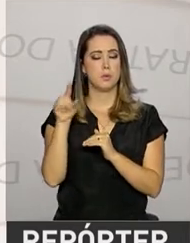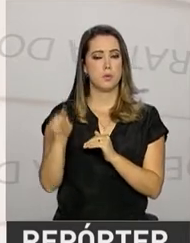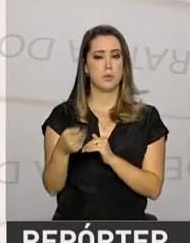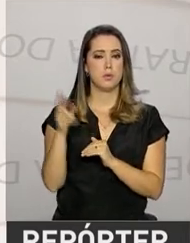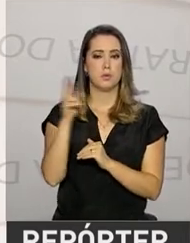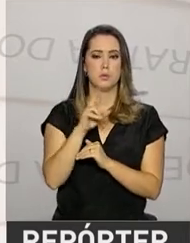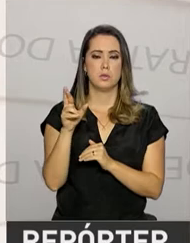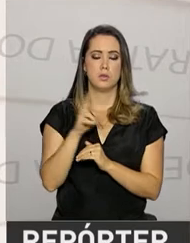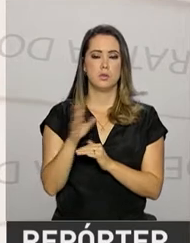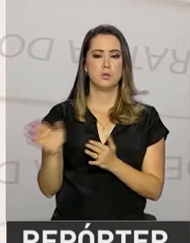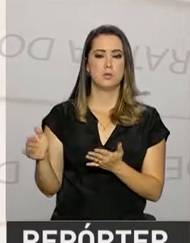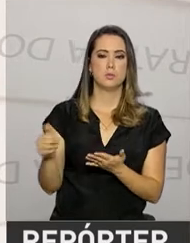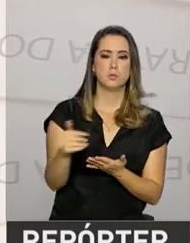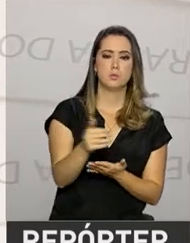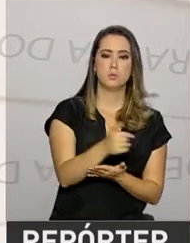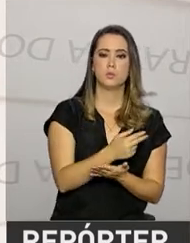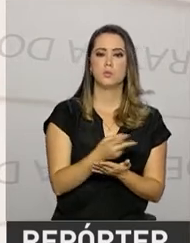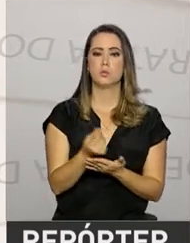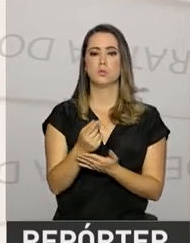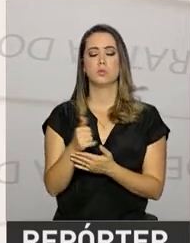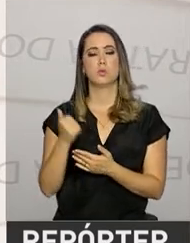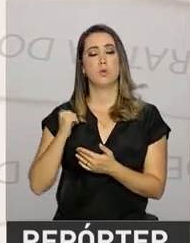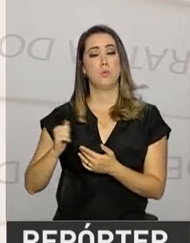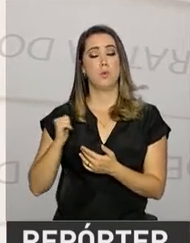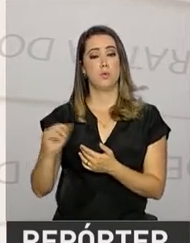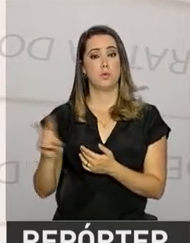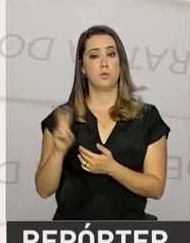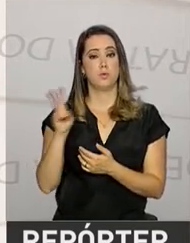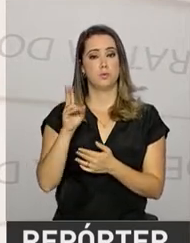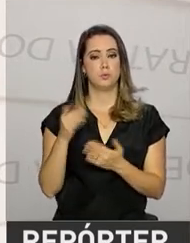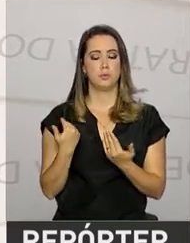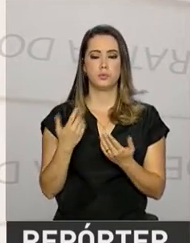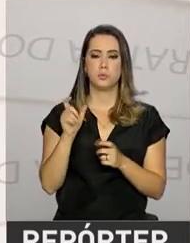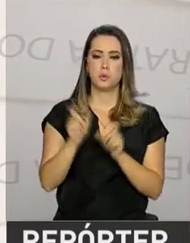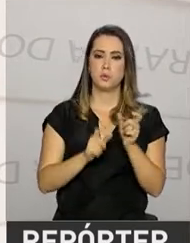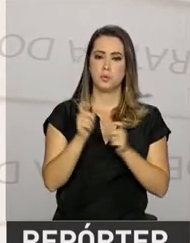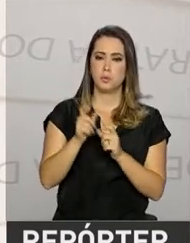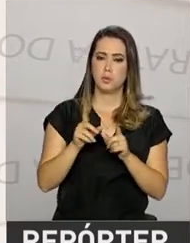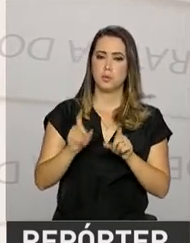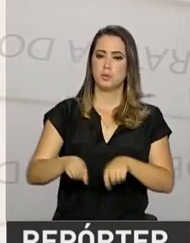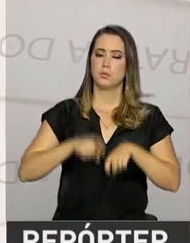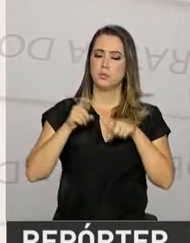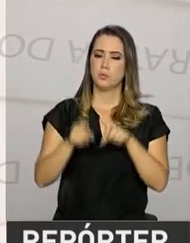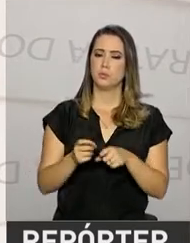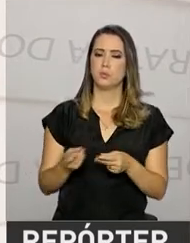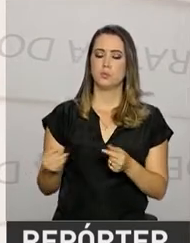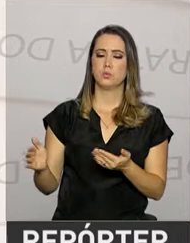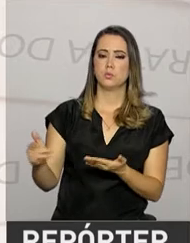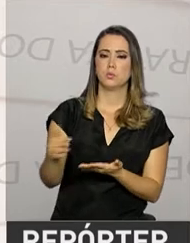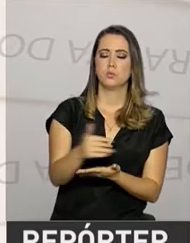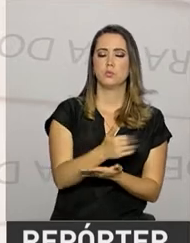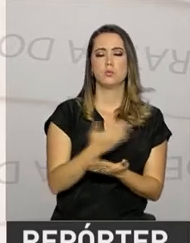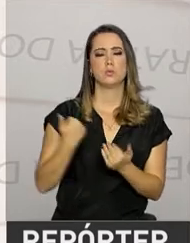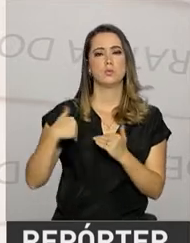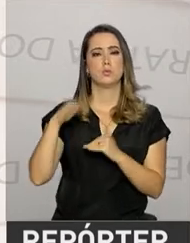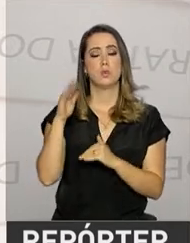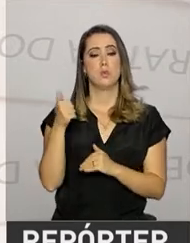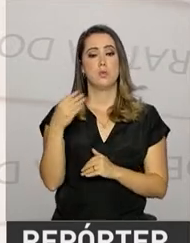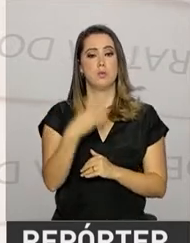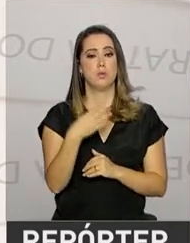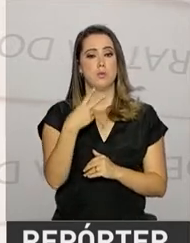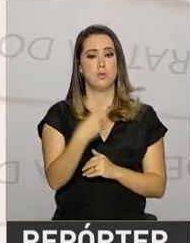ganho de capital em operações em bolsa de valores produtores rurais com receita bruta anual superior a